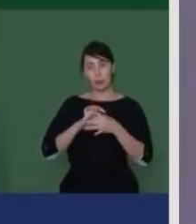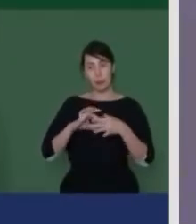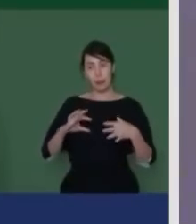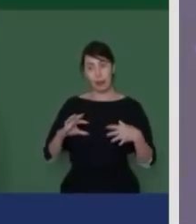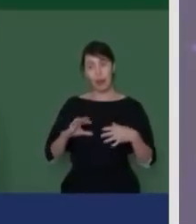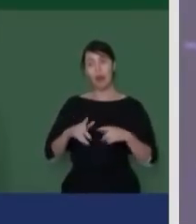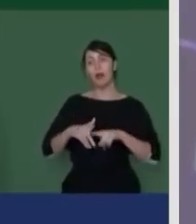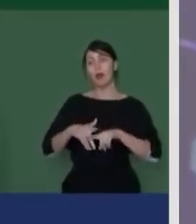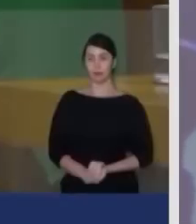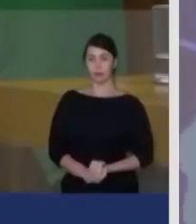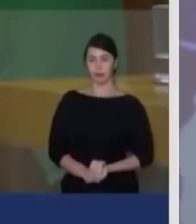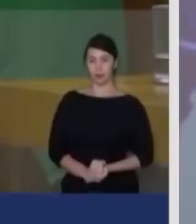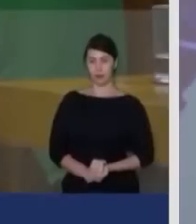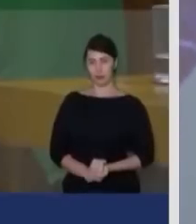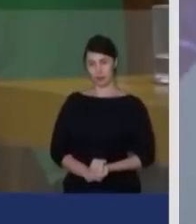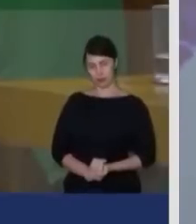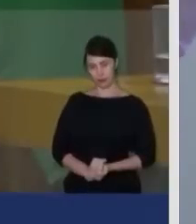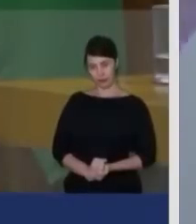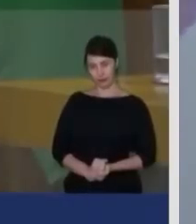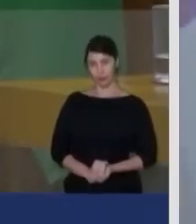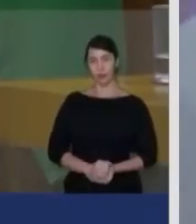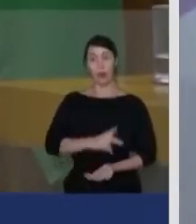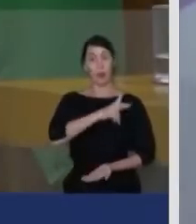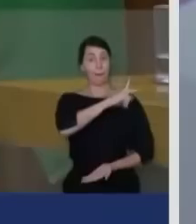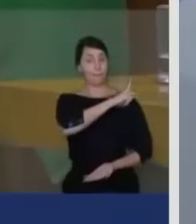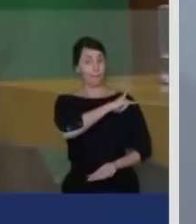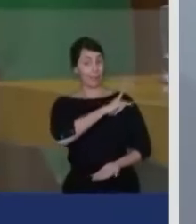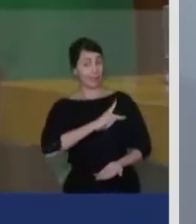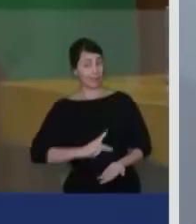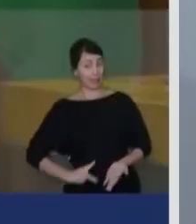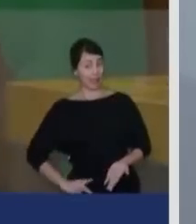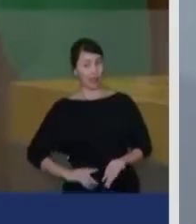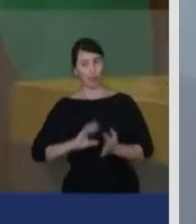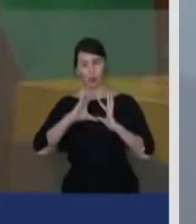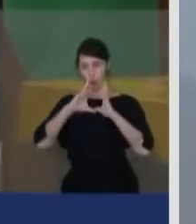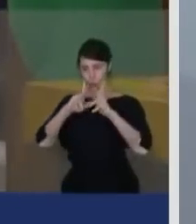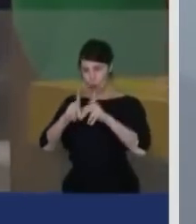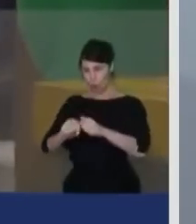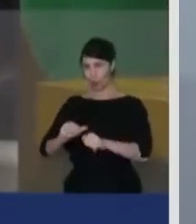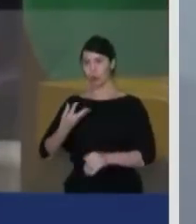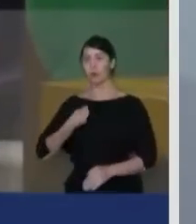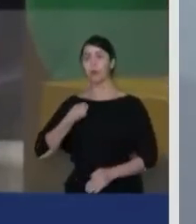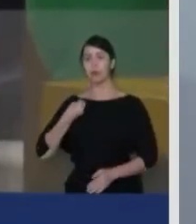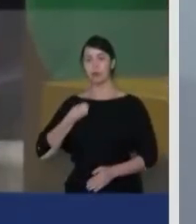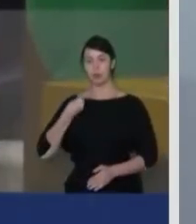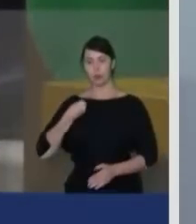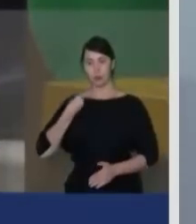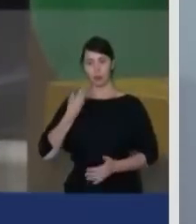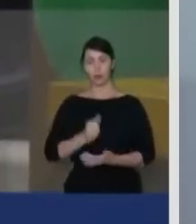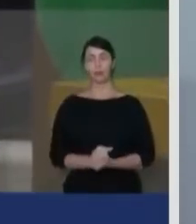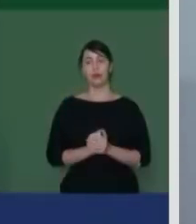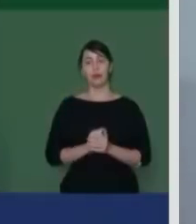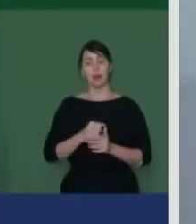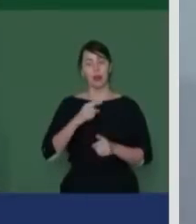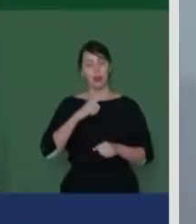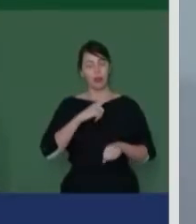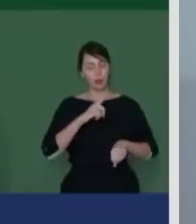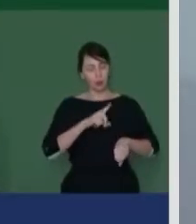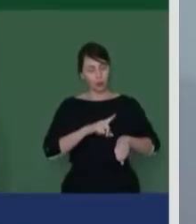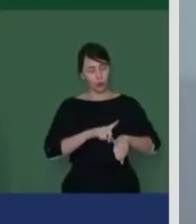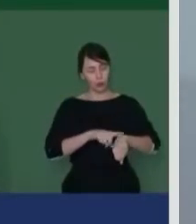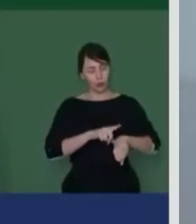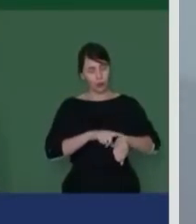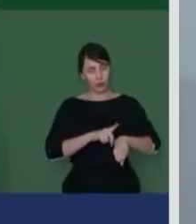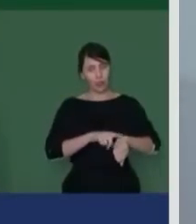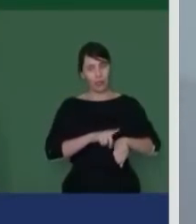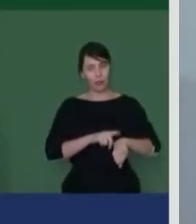terá aumento para isso. A cesta básica será totalmente desonerada e a vantagem dessa nova lei é que o crédito ocorre desde o